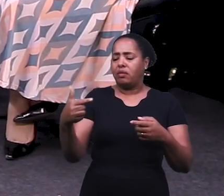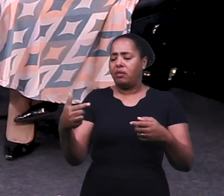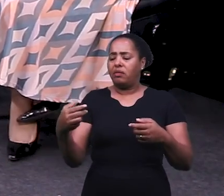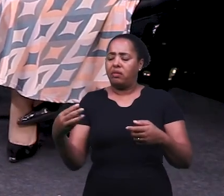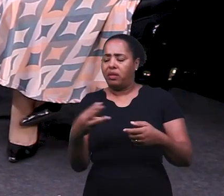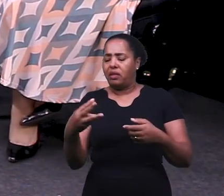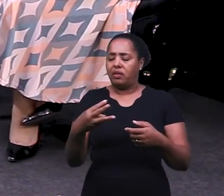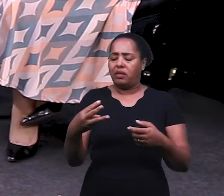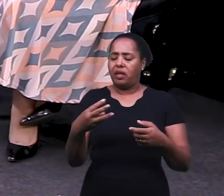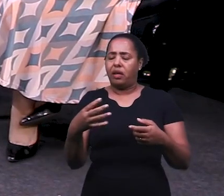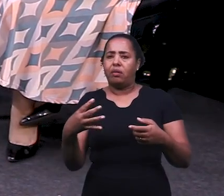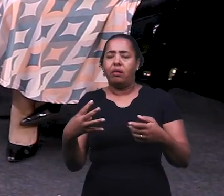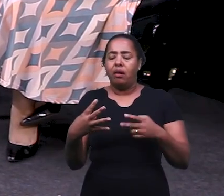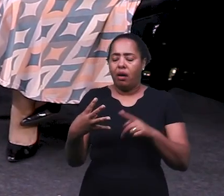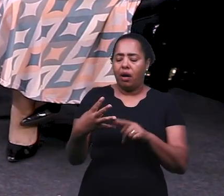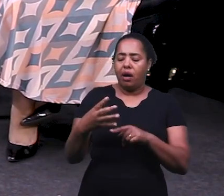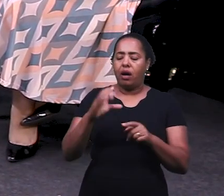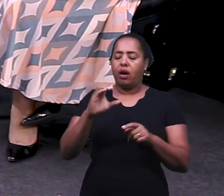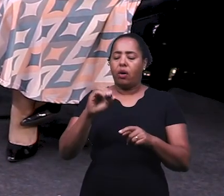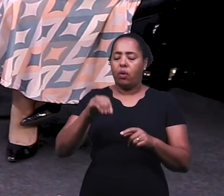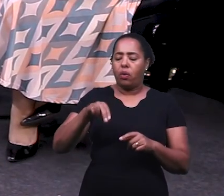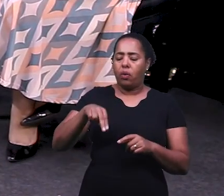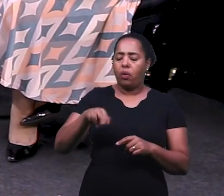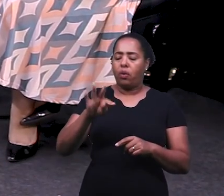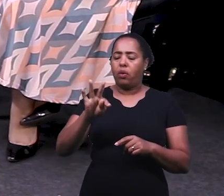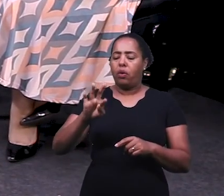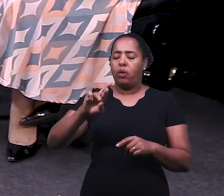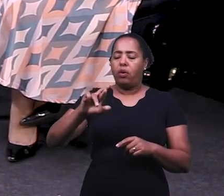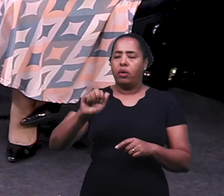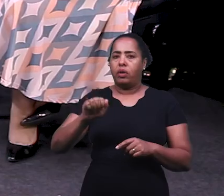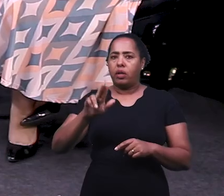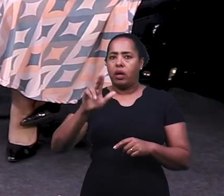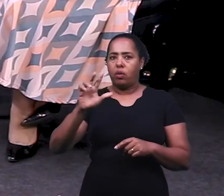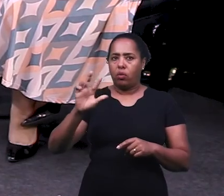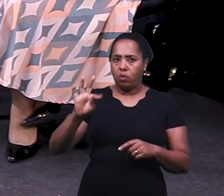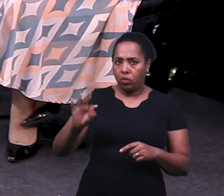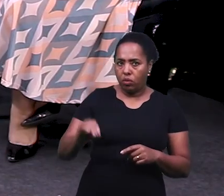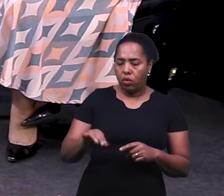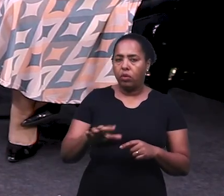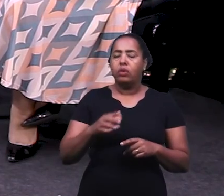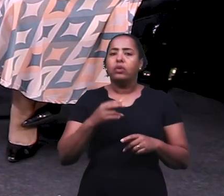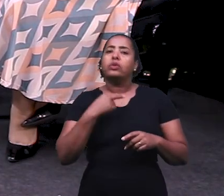apresentada, primeiro soprano, segundo soprano, mesmo soprano, contralto, são